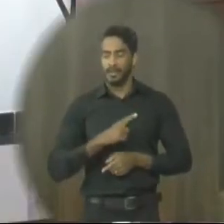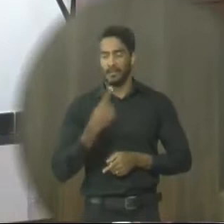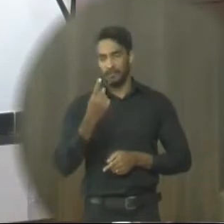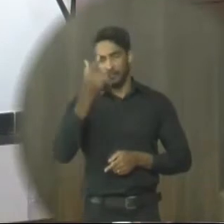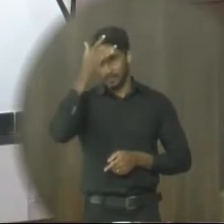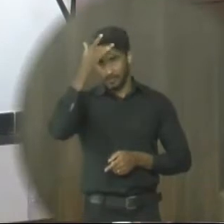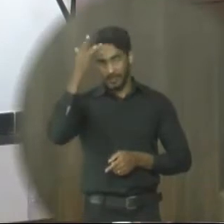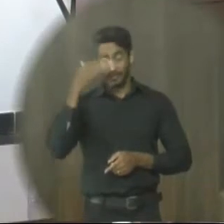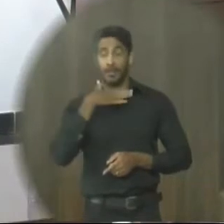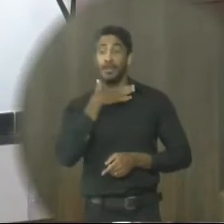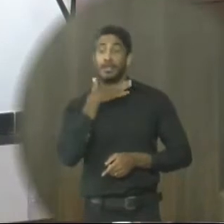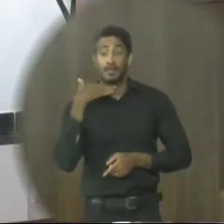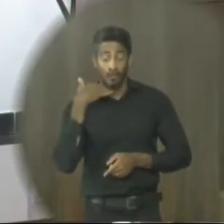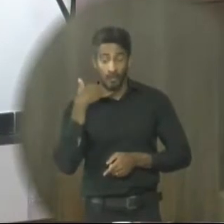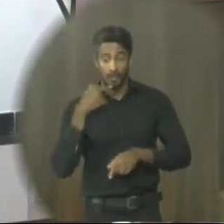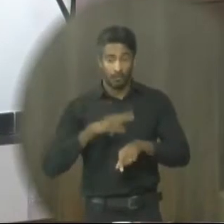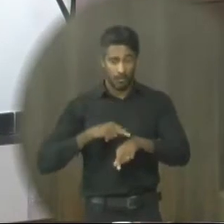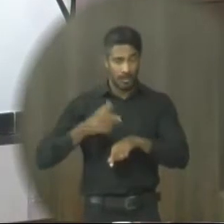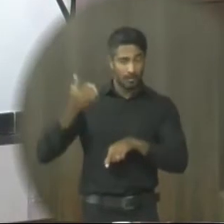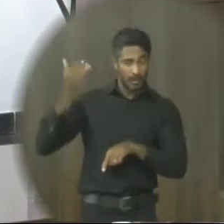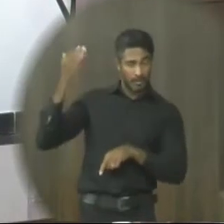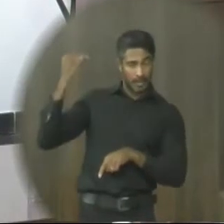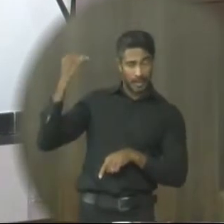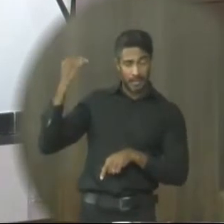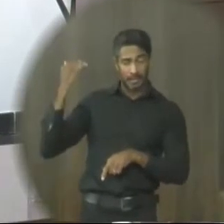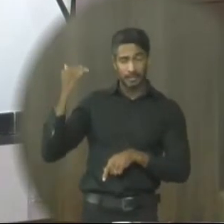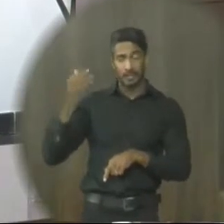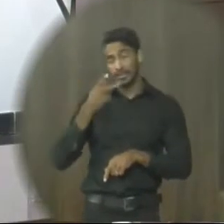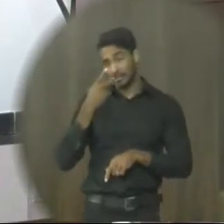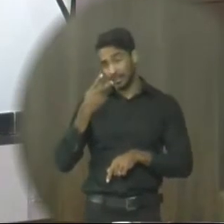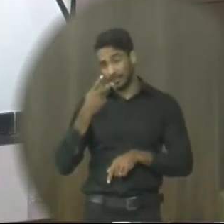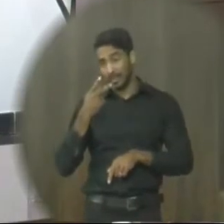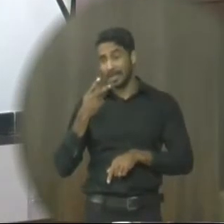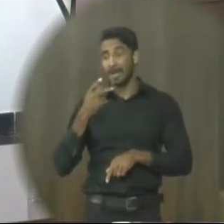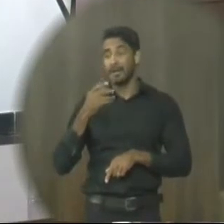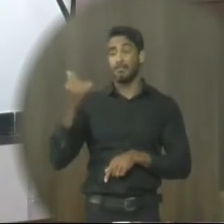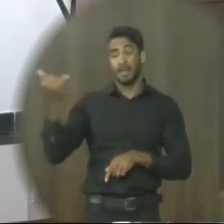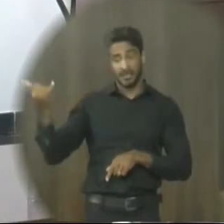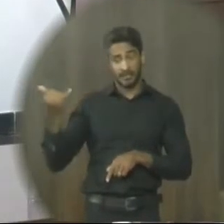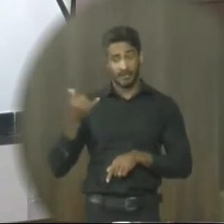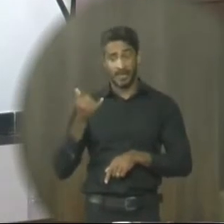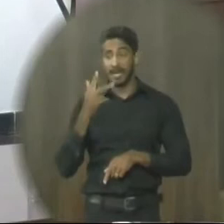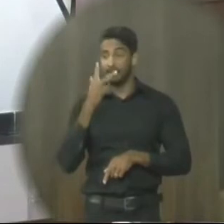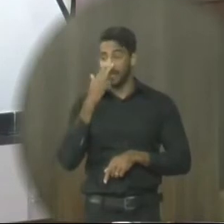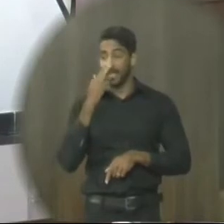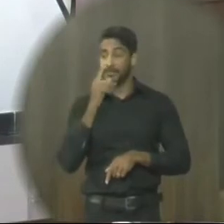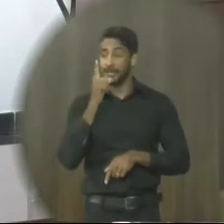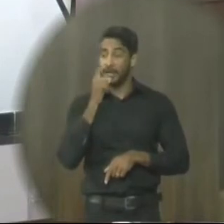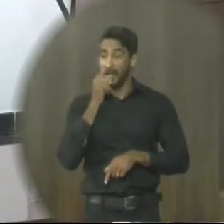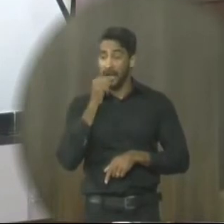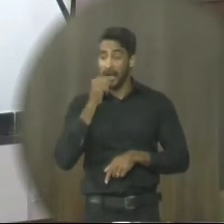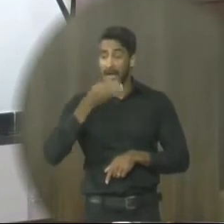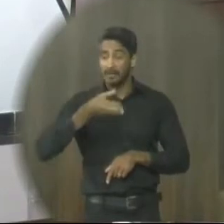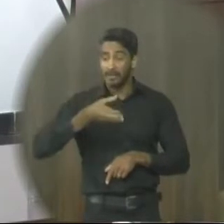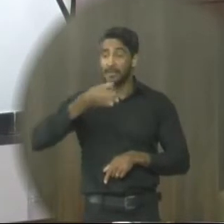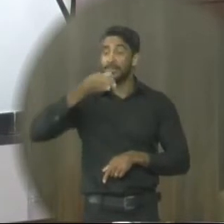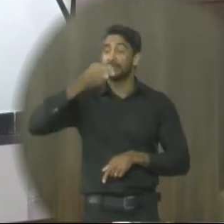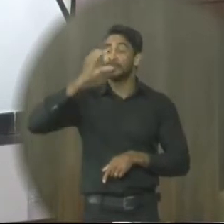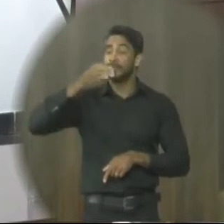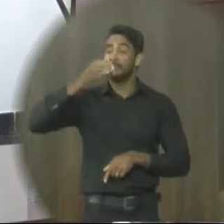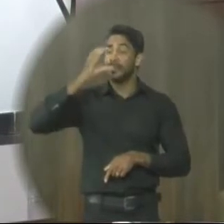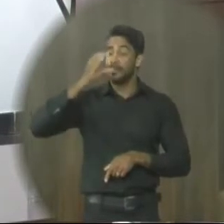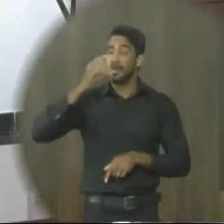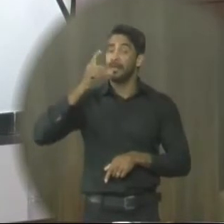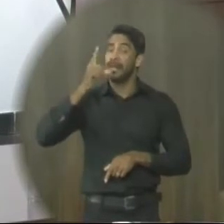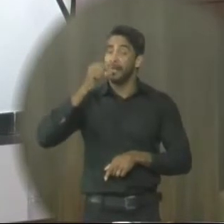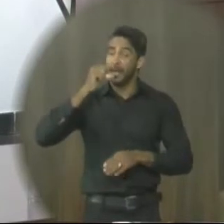moradora que morreu lá há pouco tempo, eu não posso falar se foi, mas eles me informaram que acham que é pela água que eles estão tomando ali, que